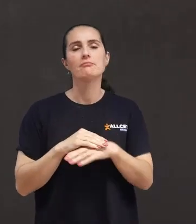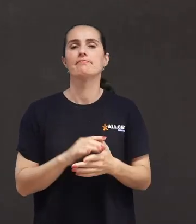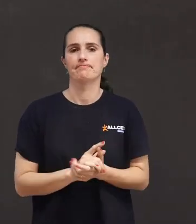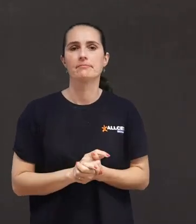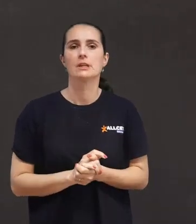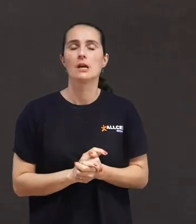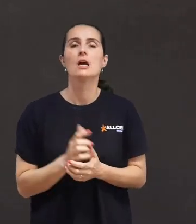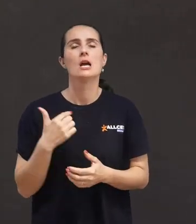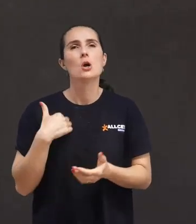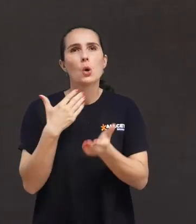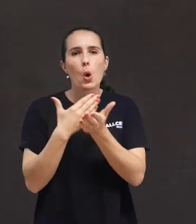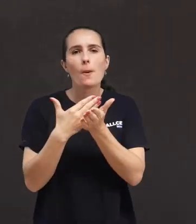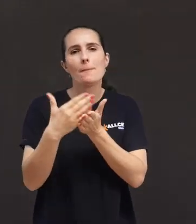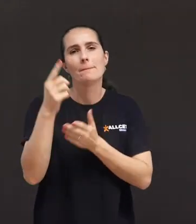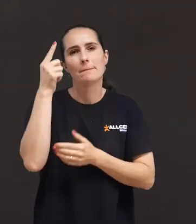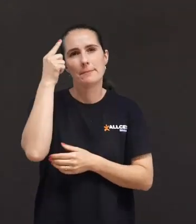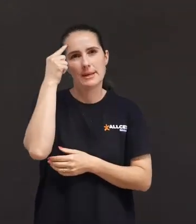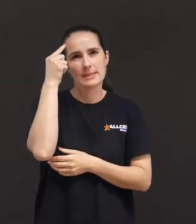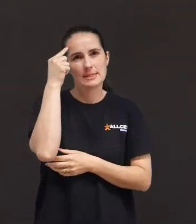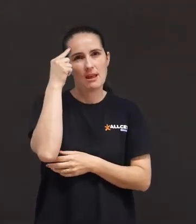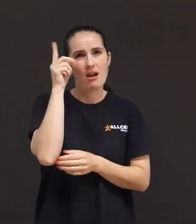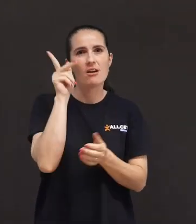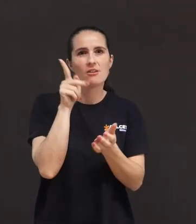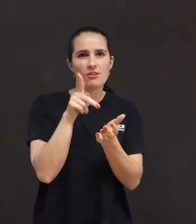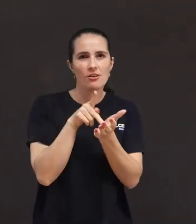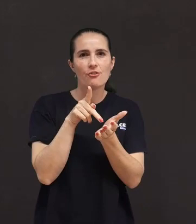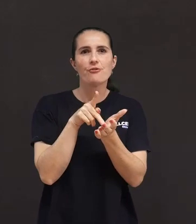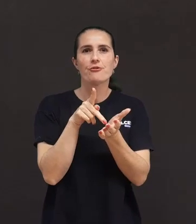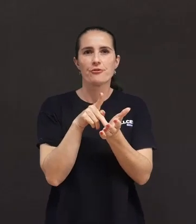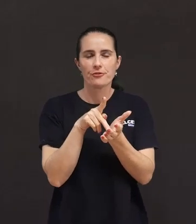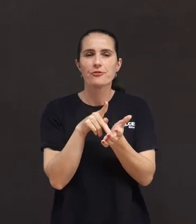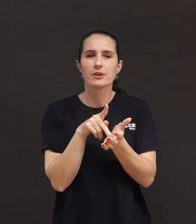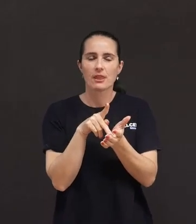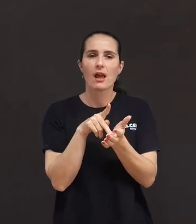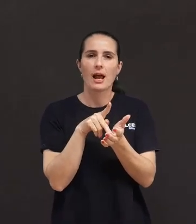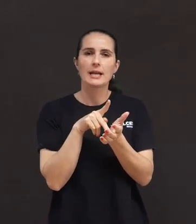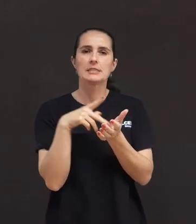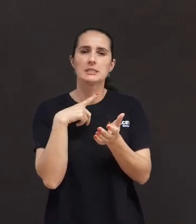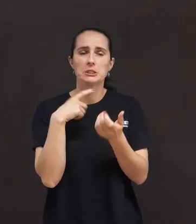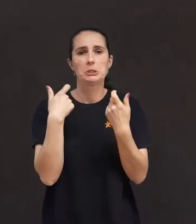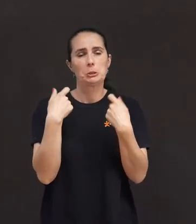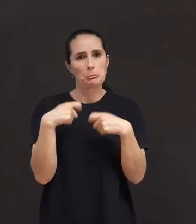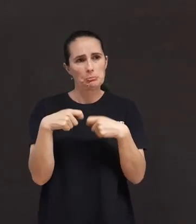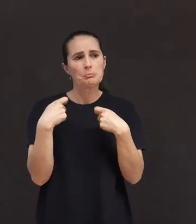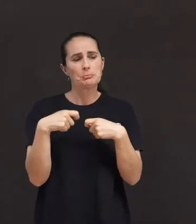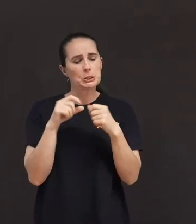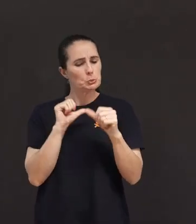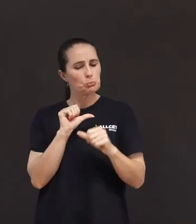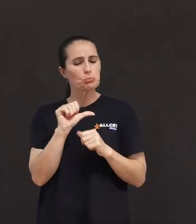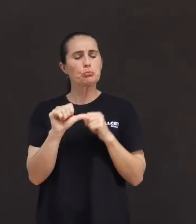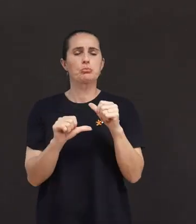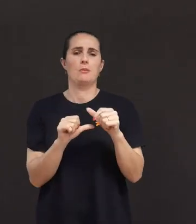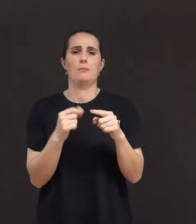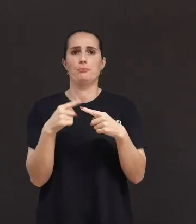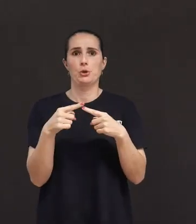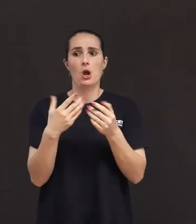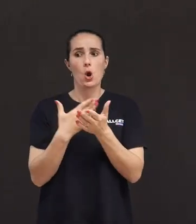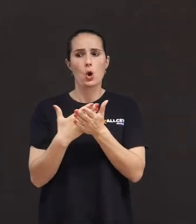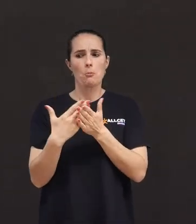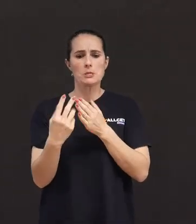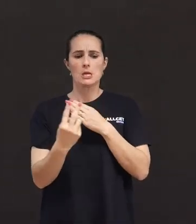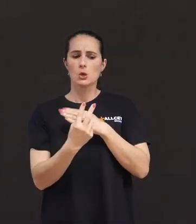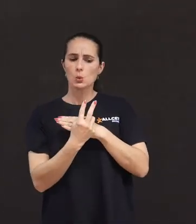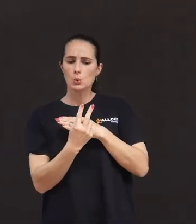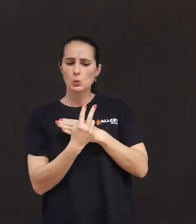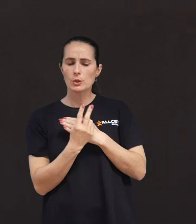também comecei a pensar e realmente ter essa decisão porque eu comecei a me cuidar, eu